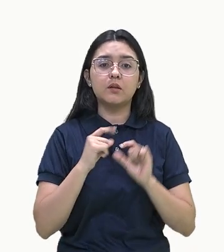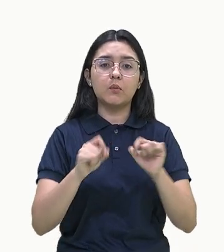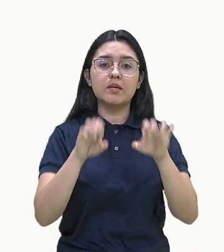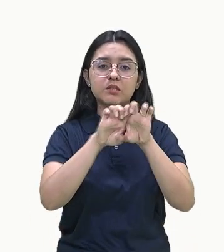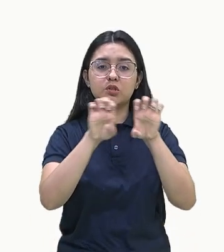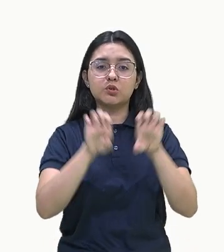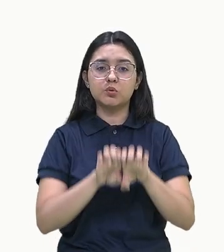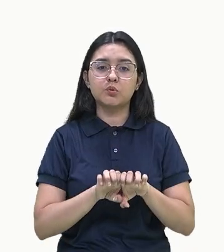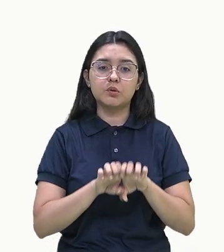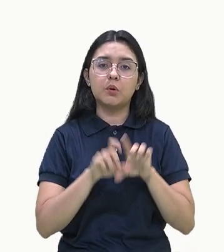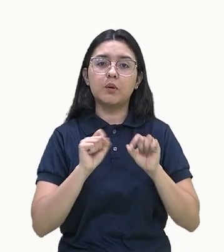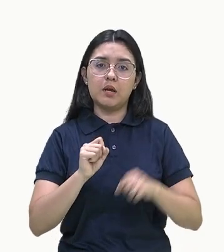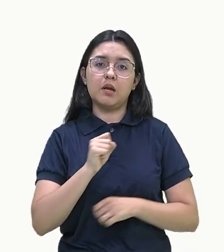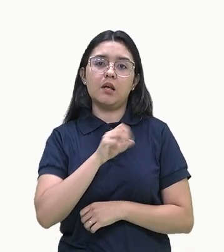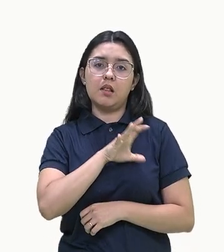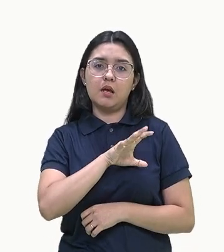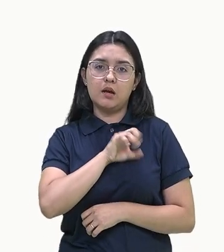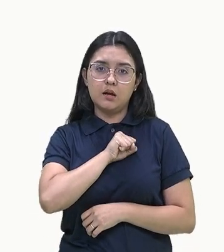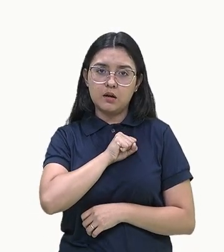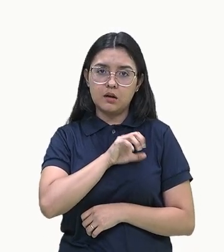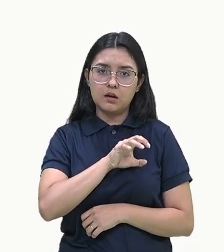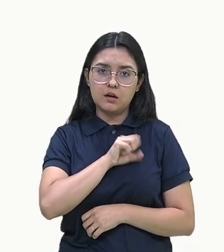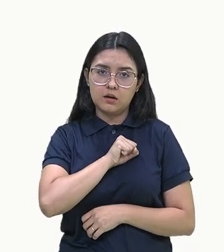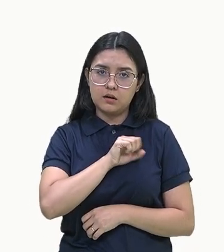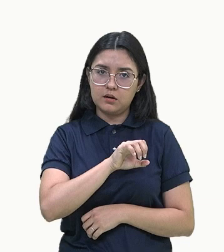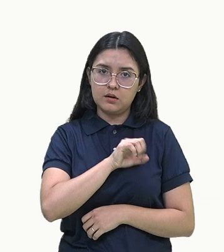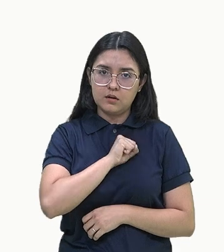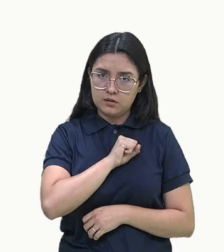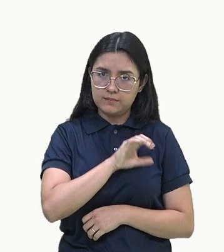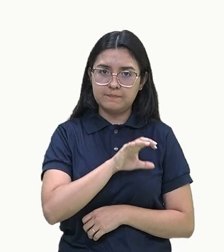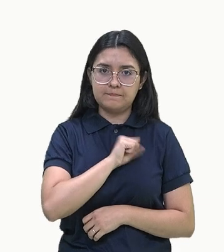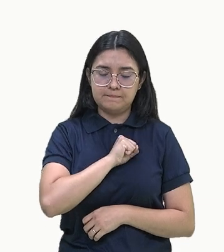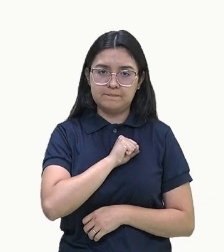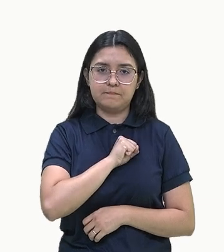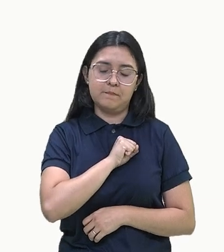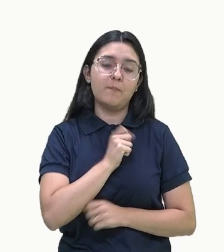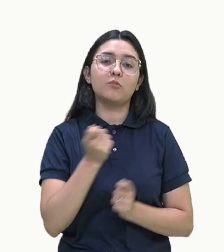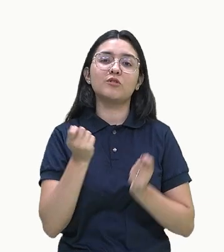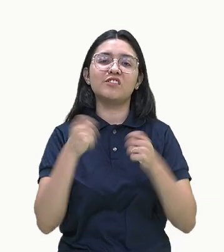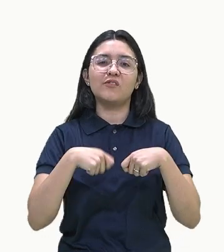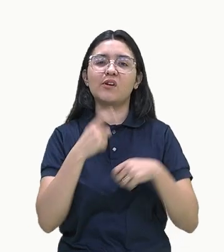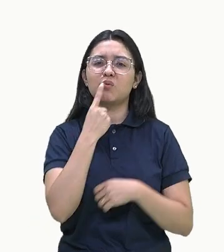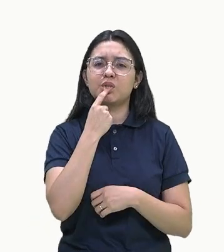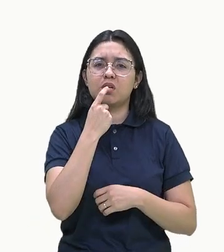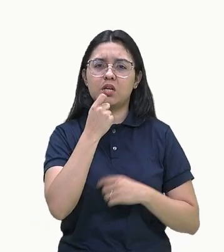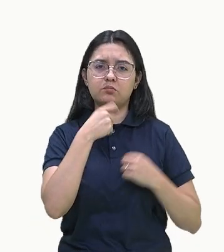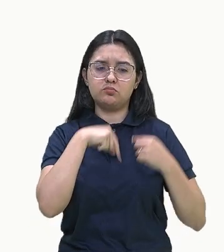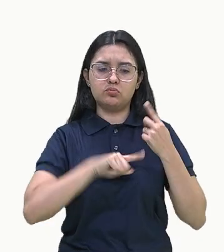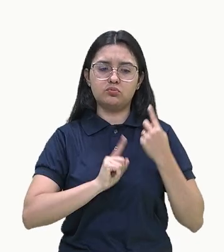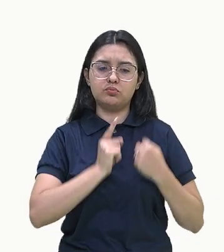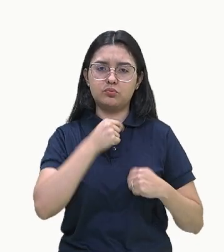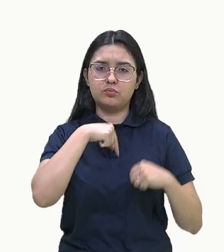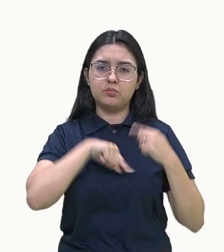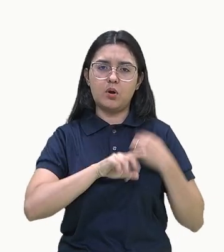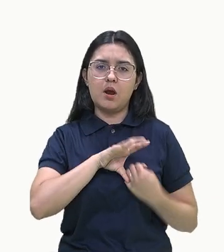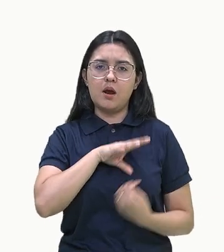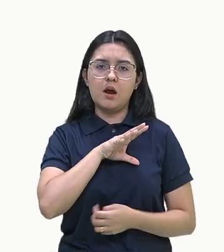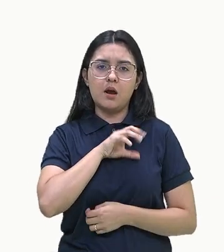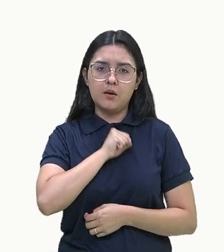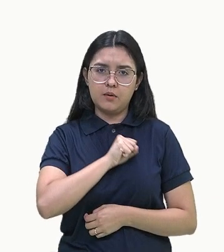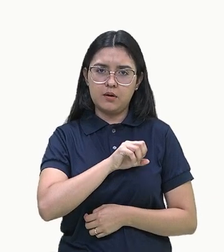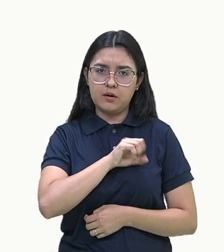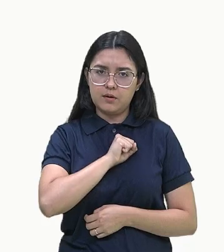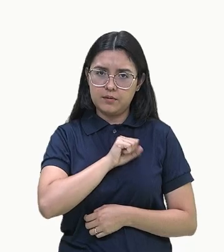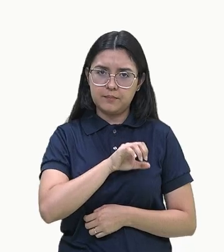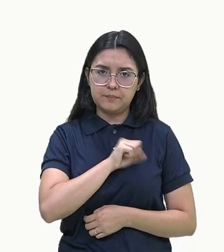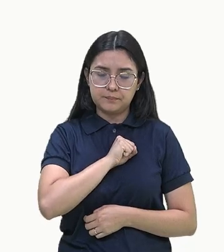contraem e relaxam para então ocorrer o bombeamento desse sangue, no caso do